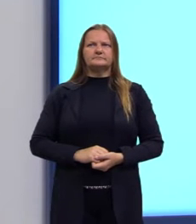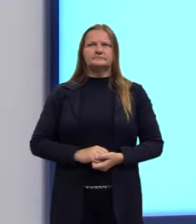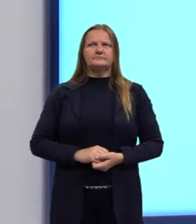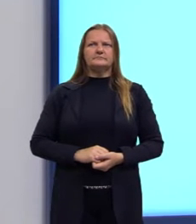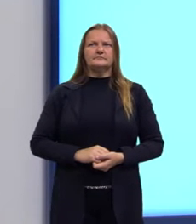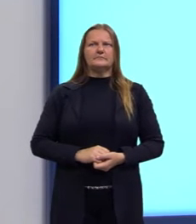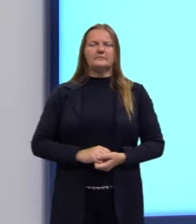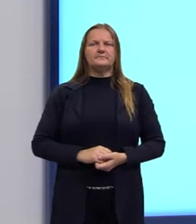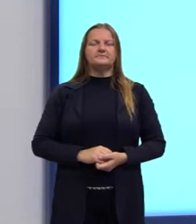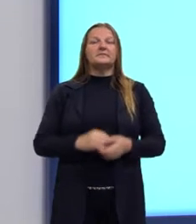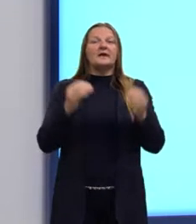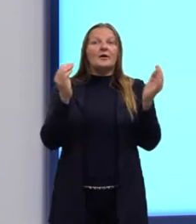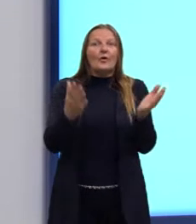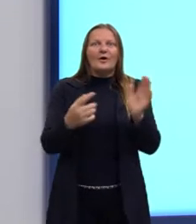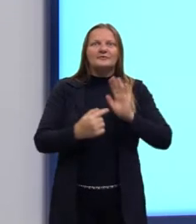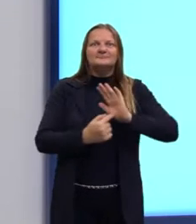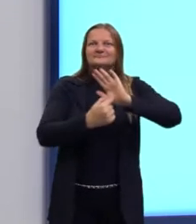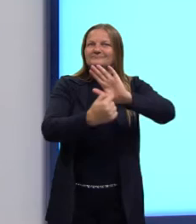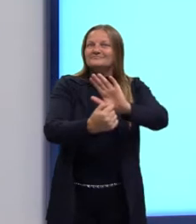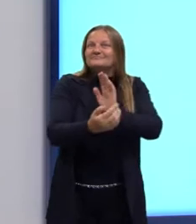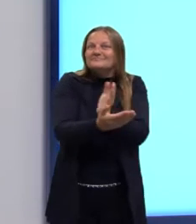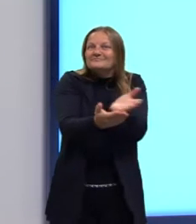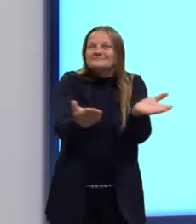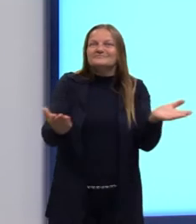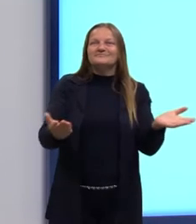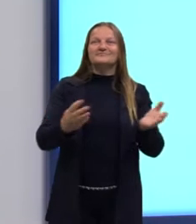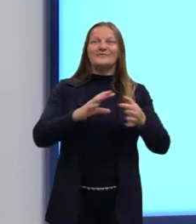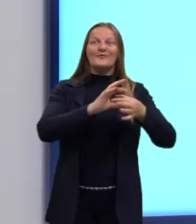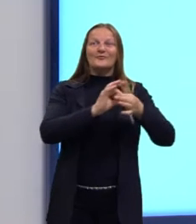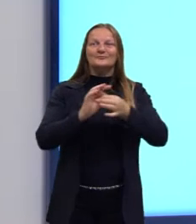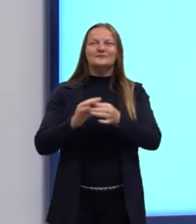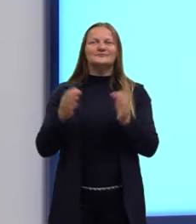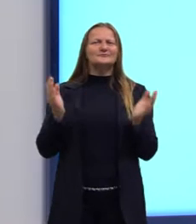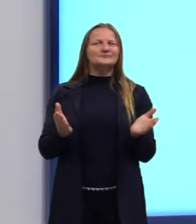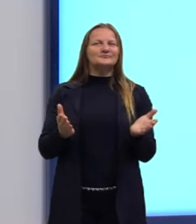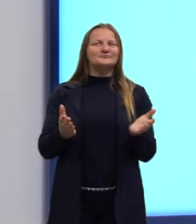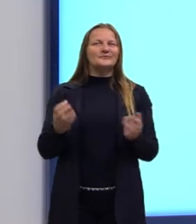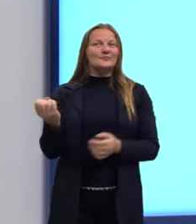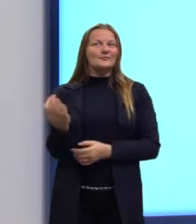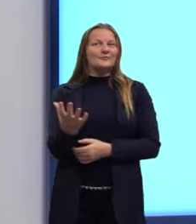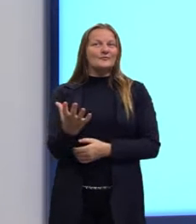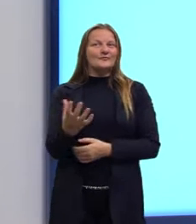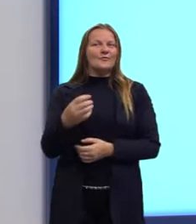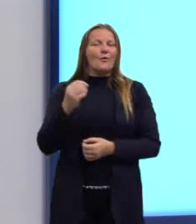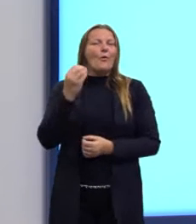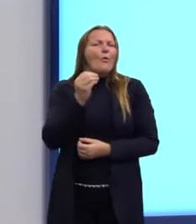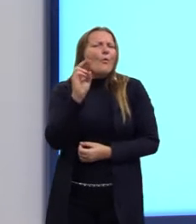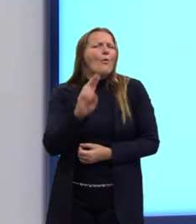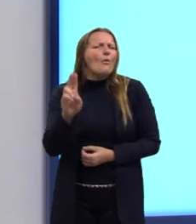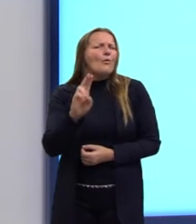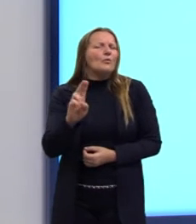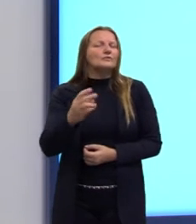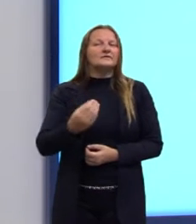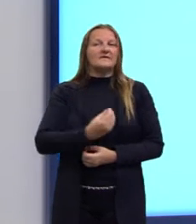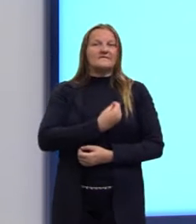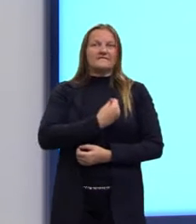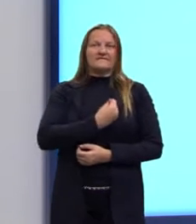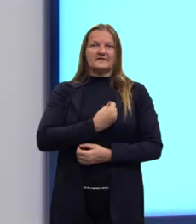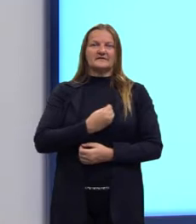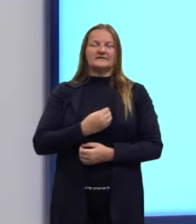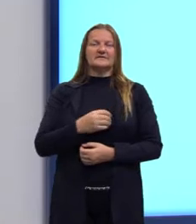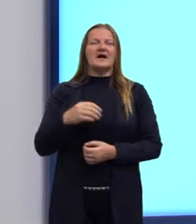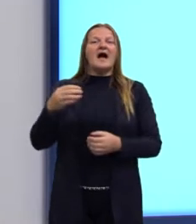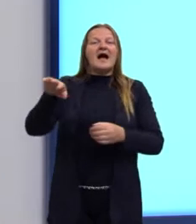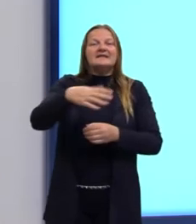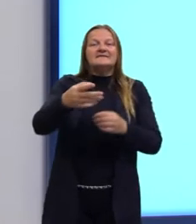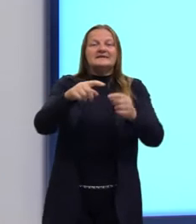aqui agora eu quero trazer um pouco do contexto atual onde é que nós utilizamos as matrizes porque às vezes em sala